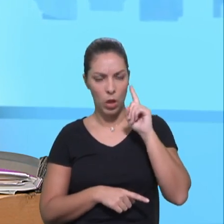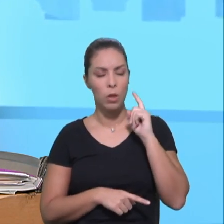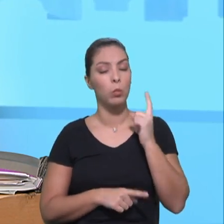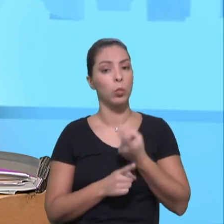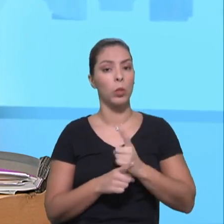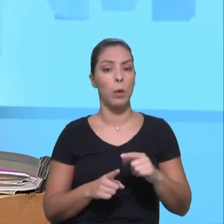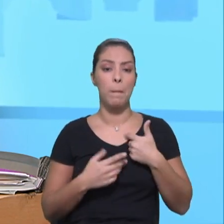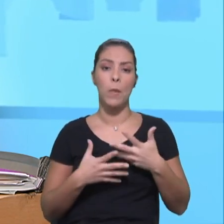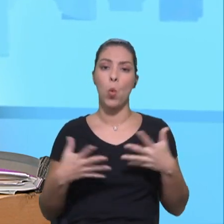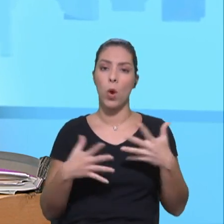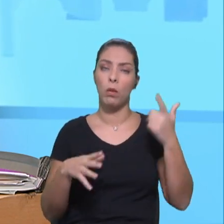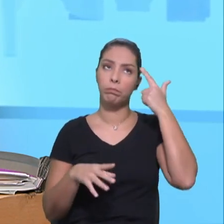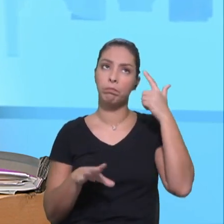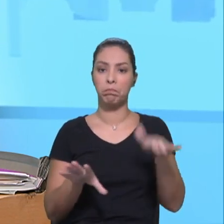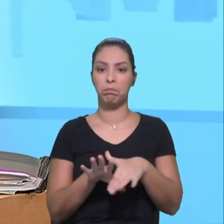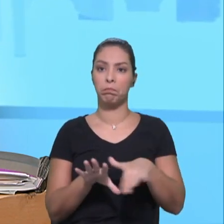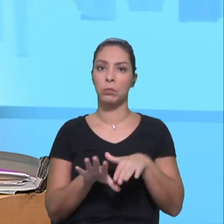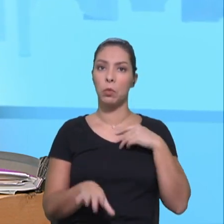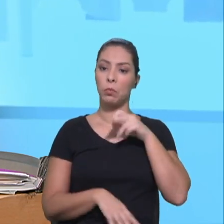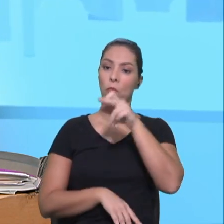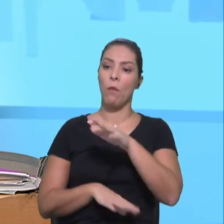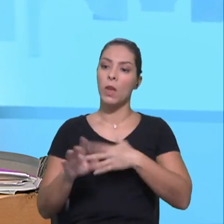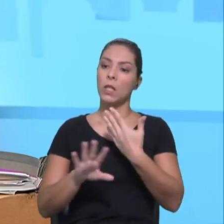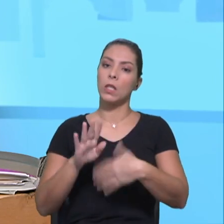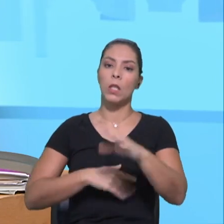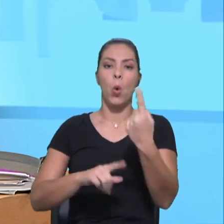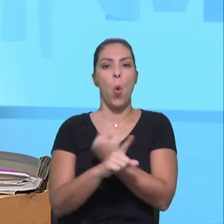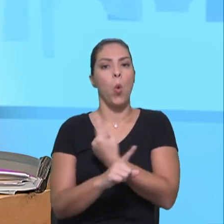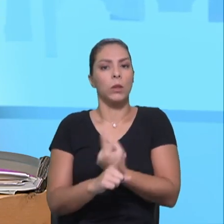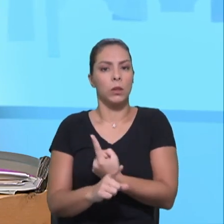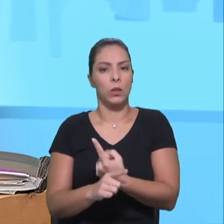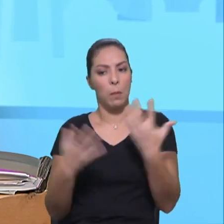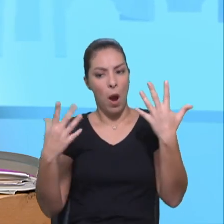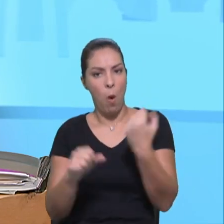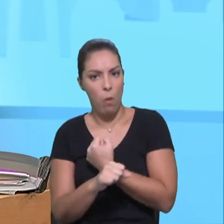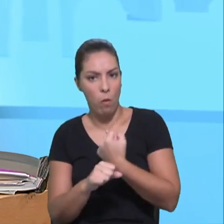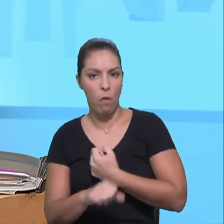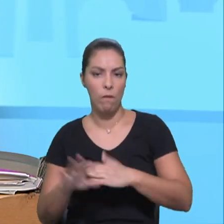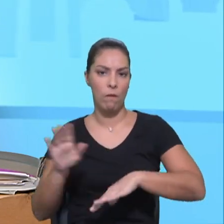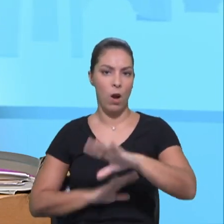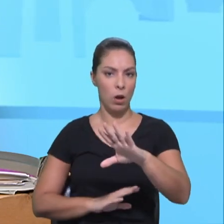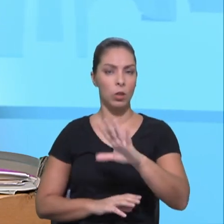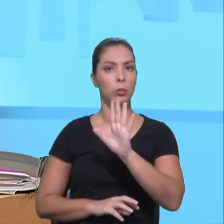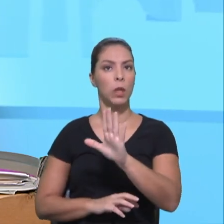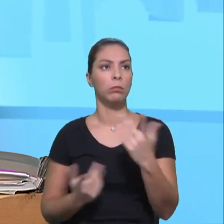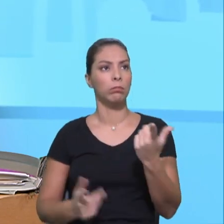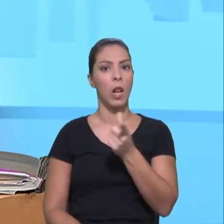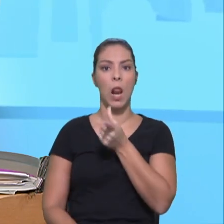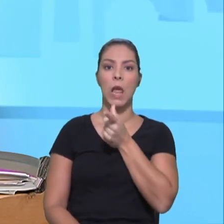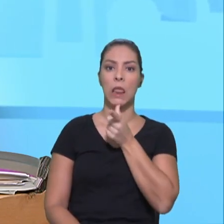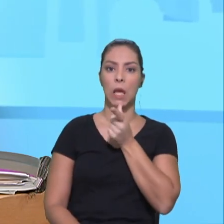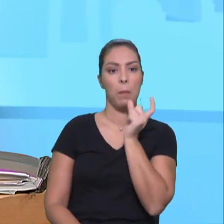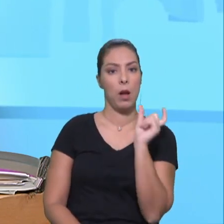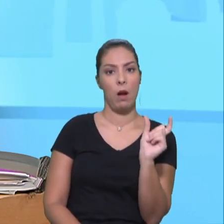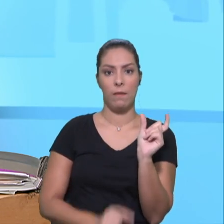a participação ativa como fazer coisas. Aliás, do latim, a palavra que